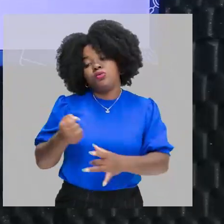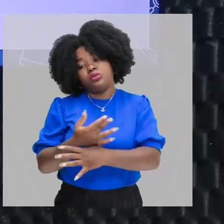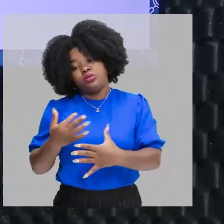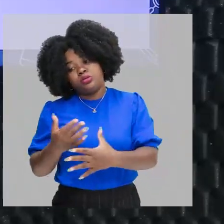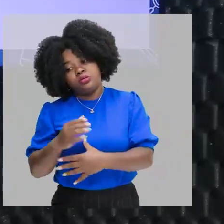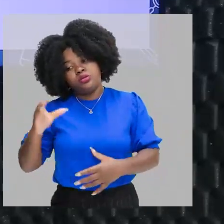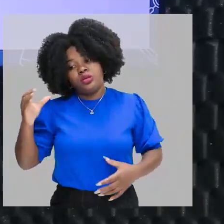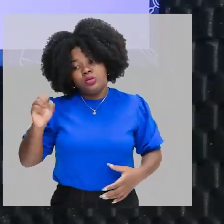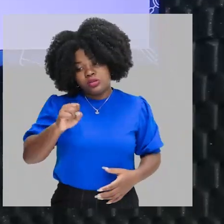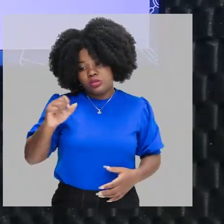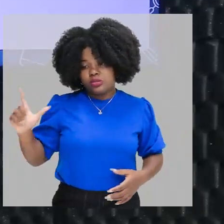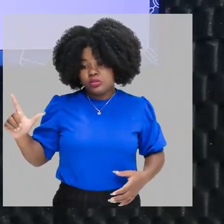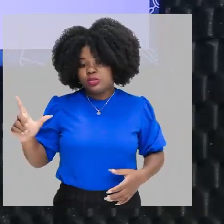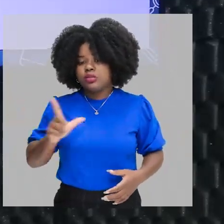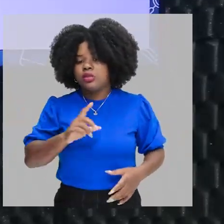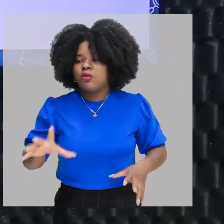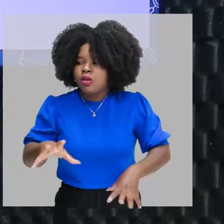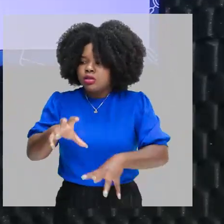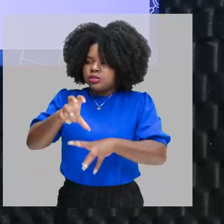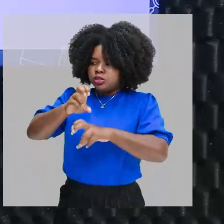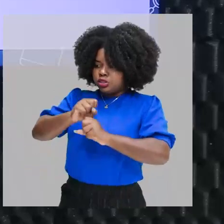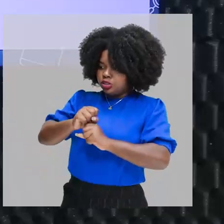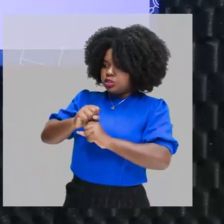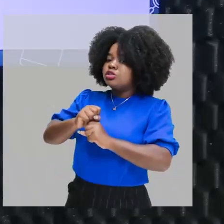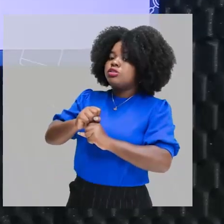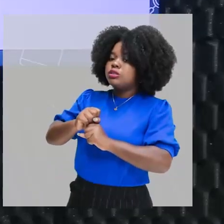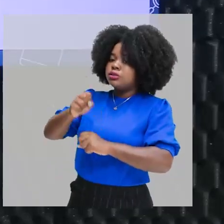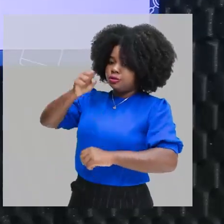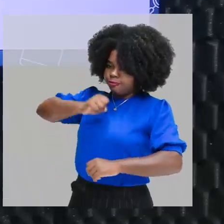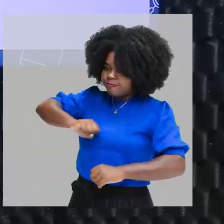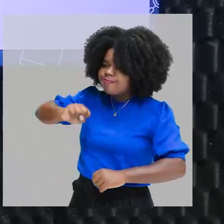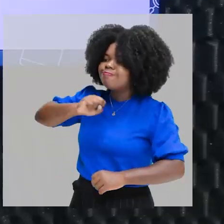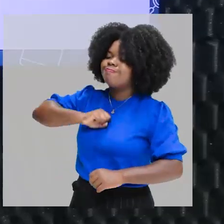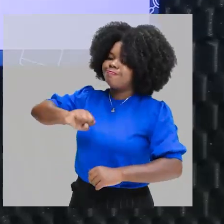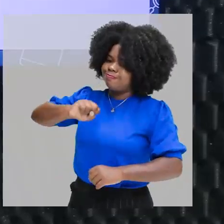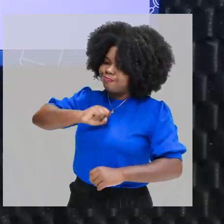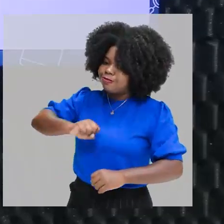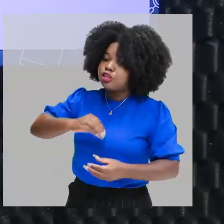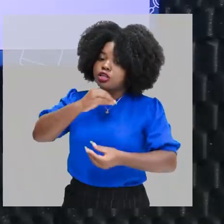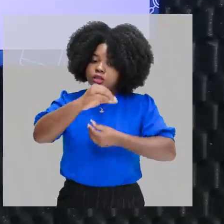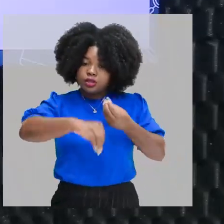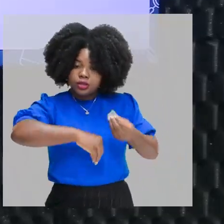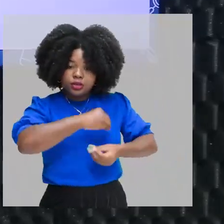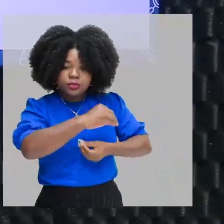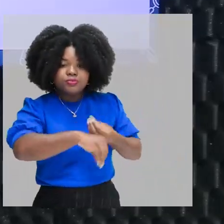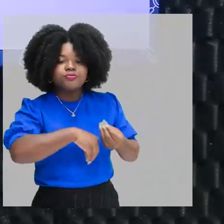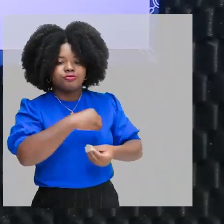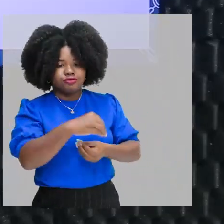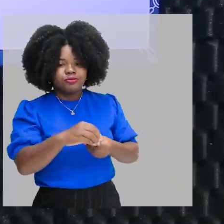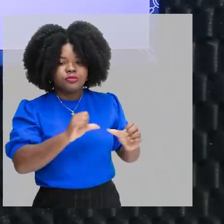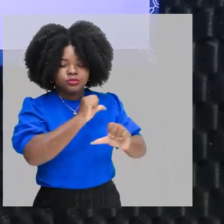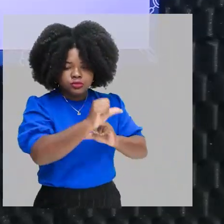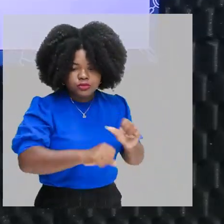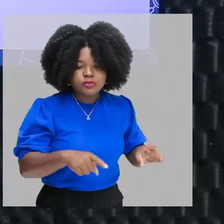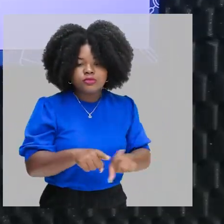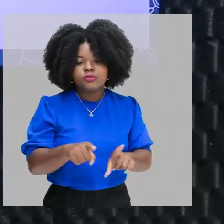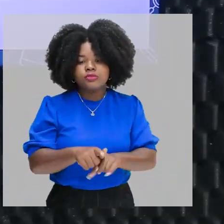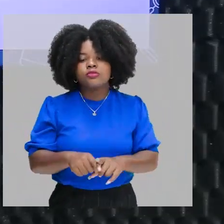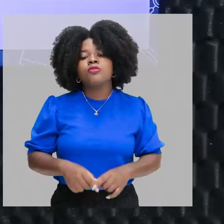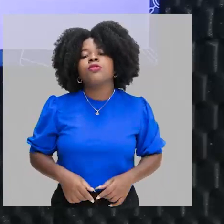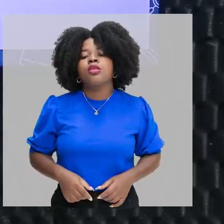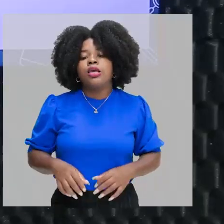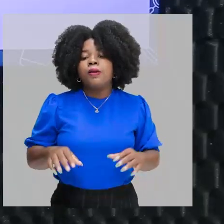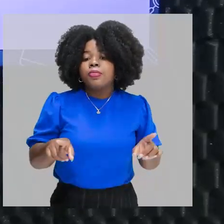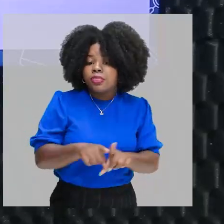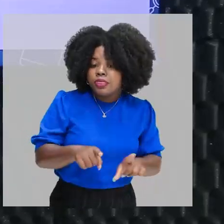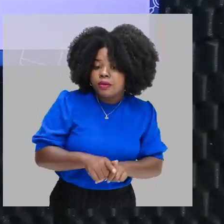ela absorve o gênero da Jamaica e ela modifica. Tanto que essas tradições culturais, como o tambor de